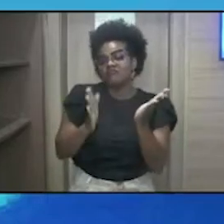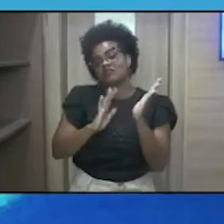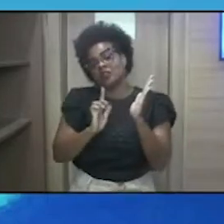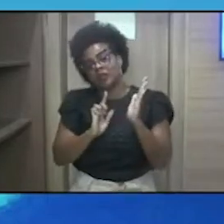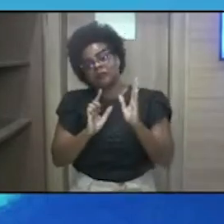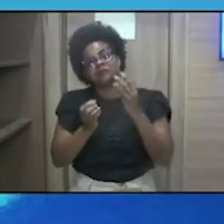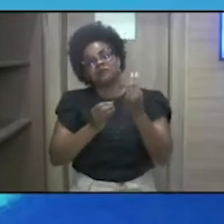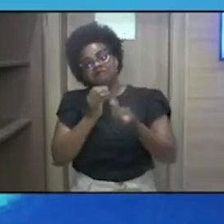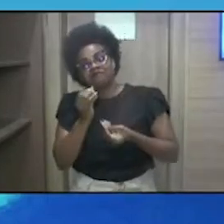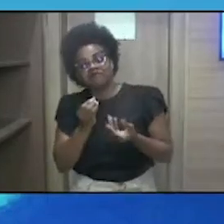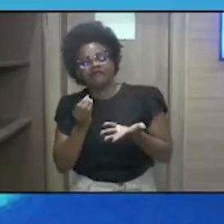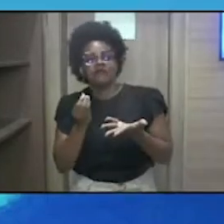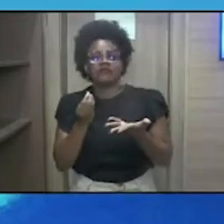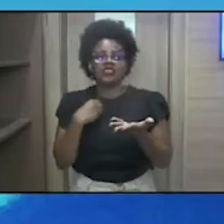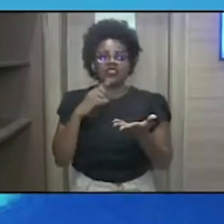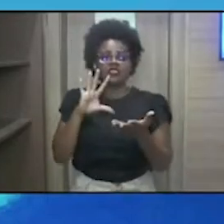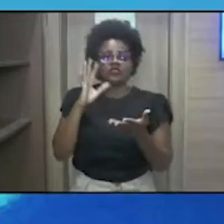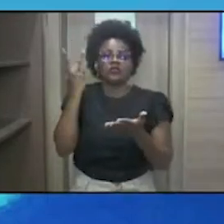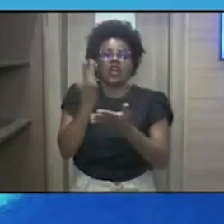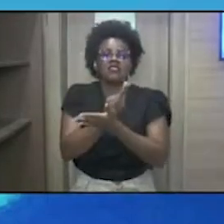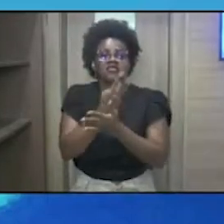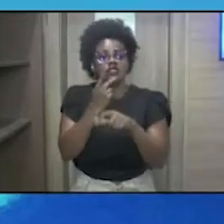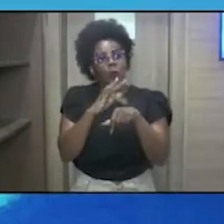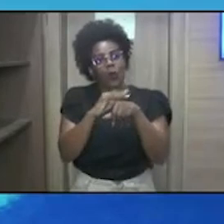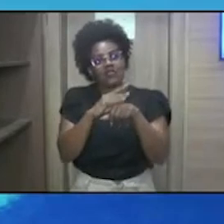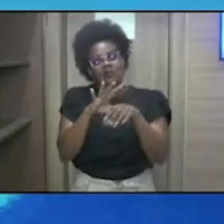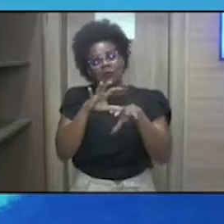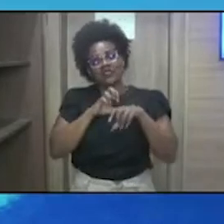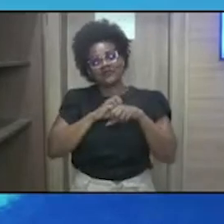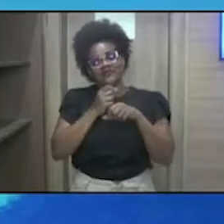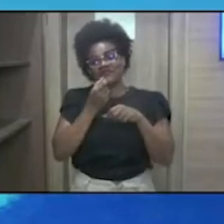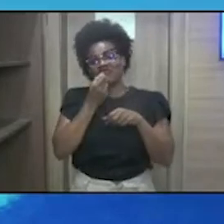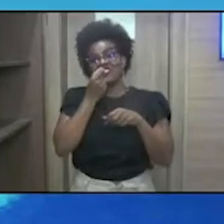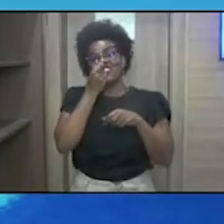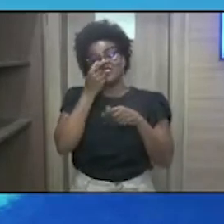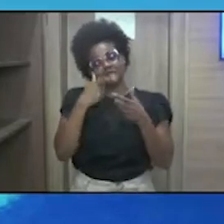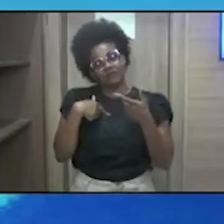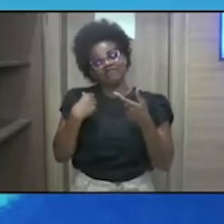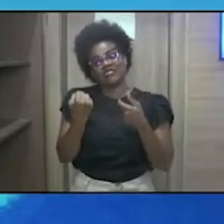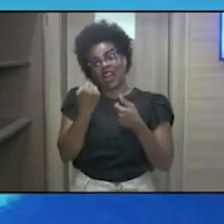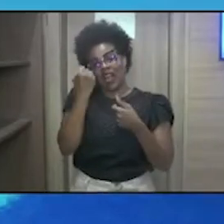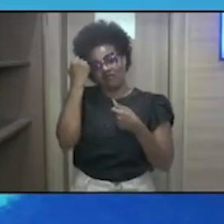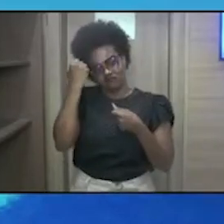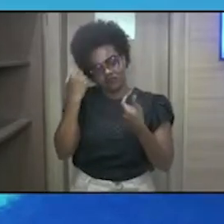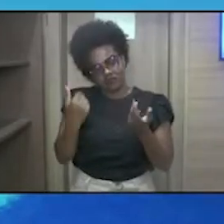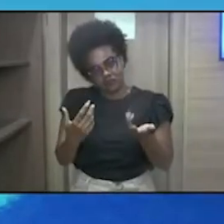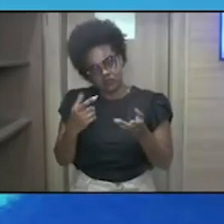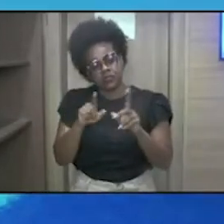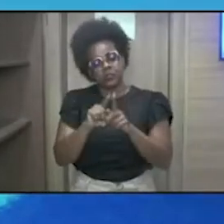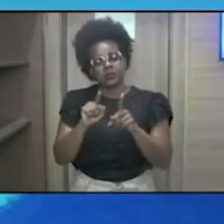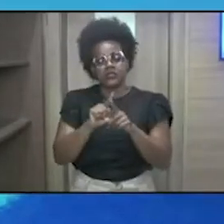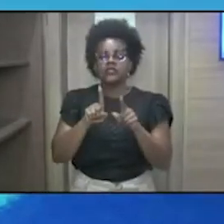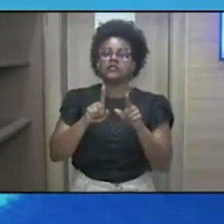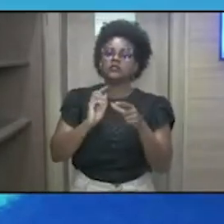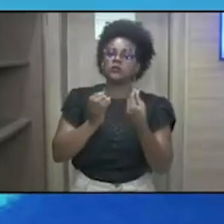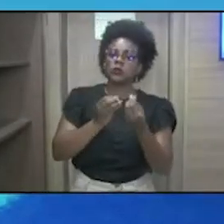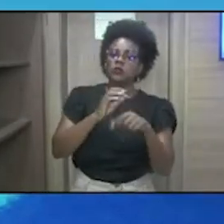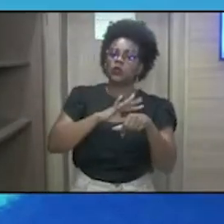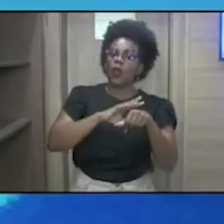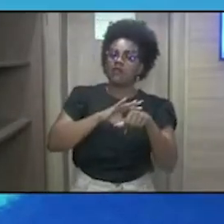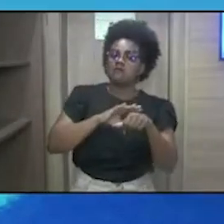de acometimento dessa doença, né, desse agravo, né, e também relacionado às